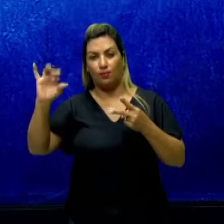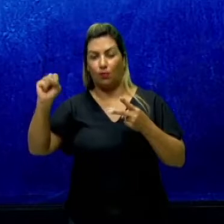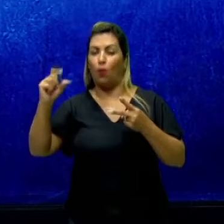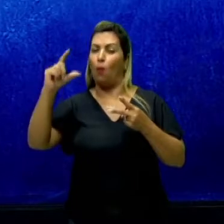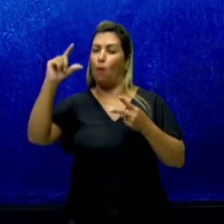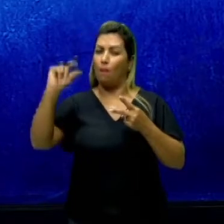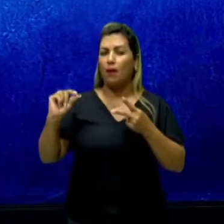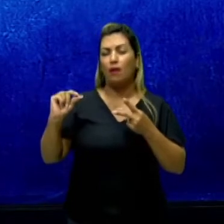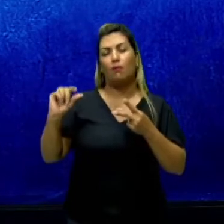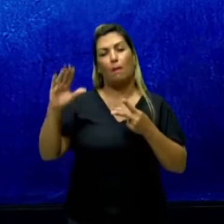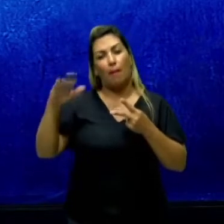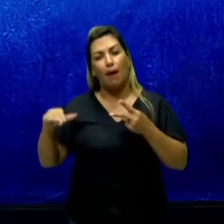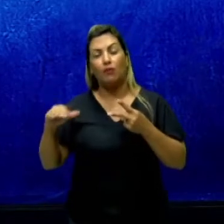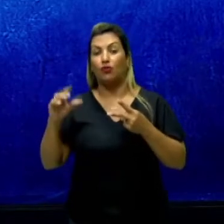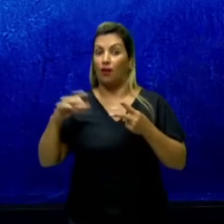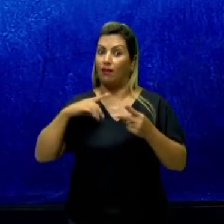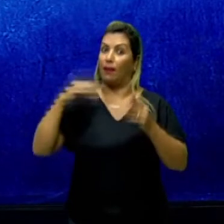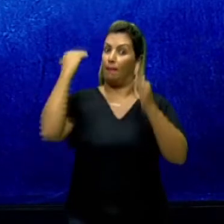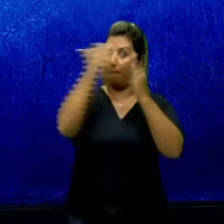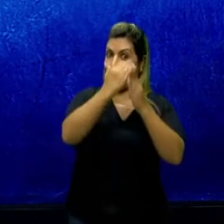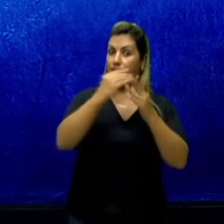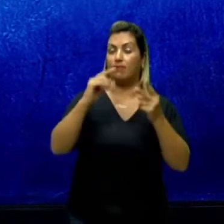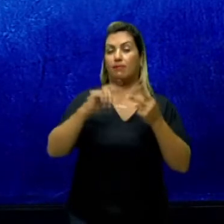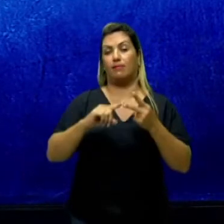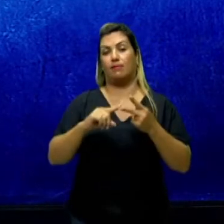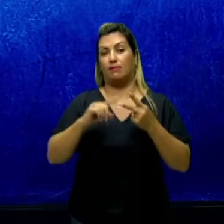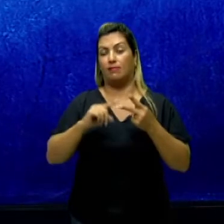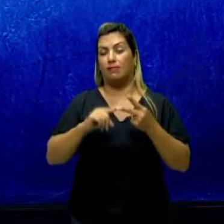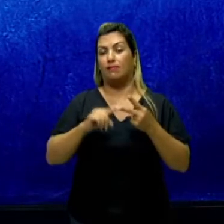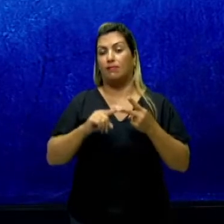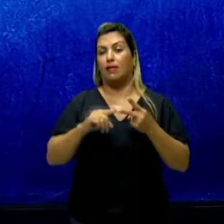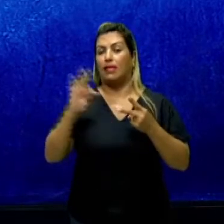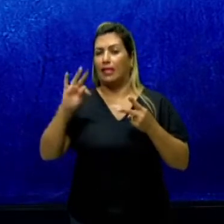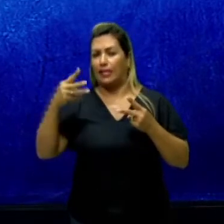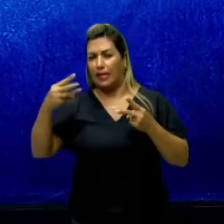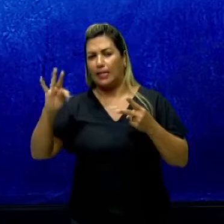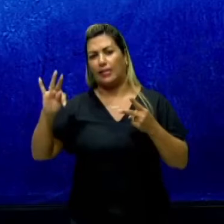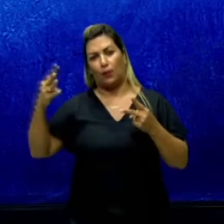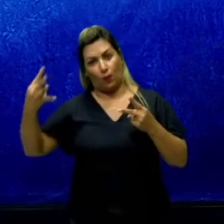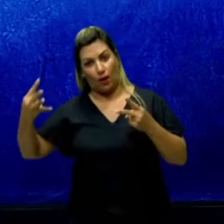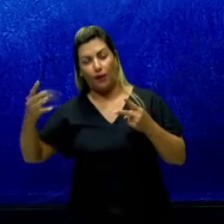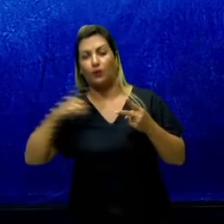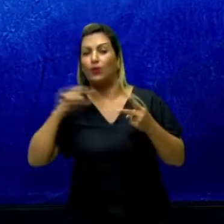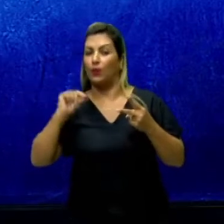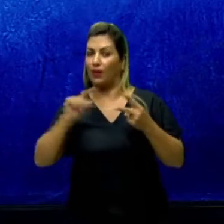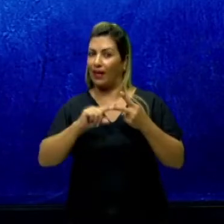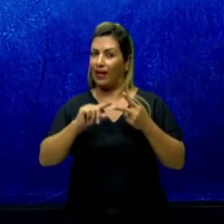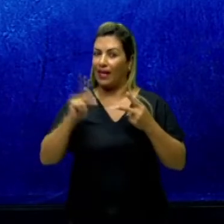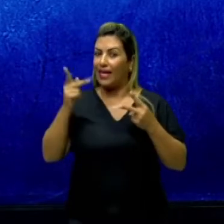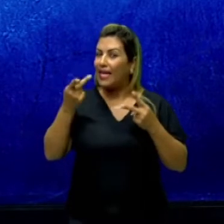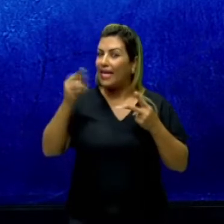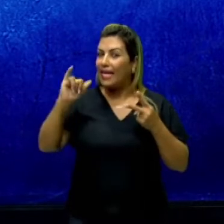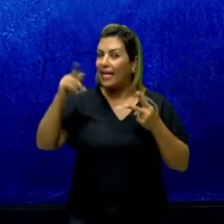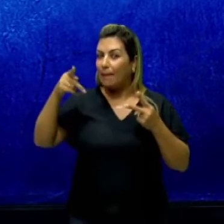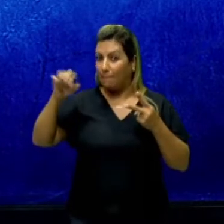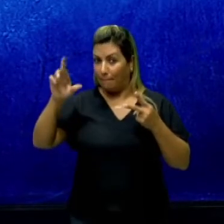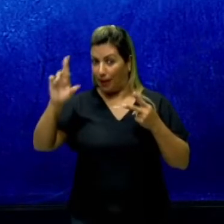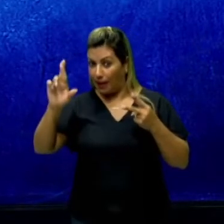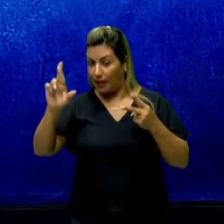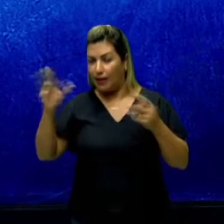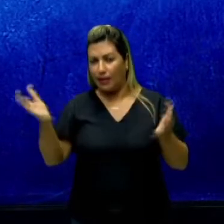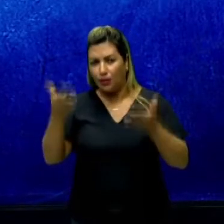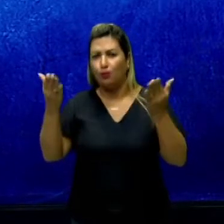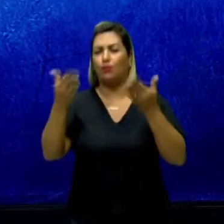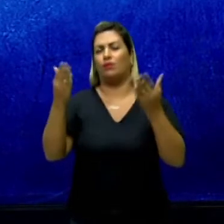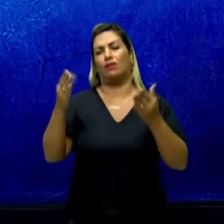baixo. Já quem tem um excesso na produção dos hormônios T3 e T4 tem uma